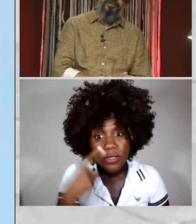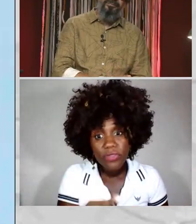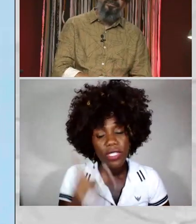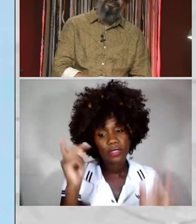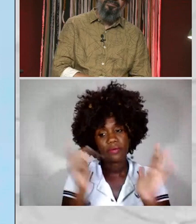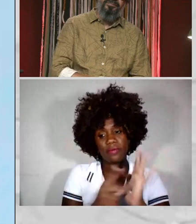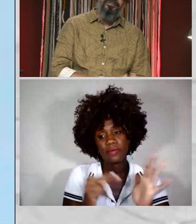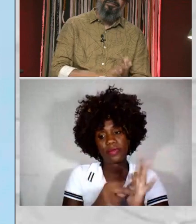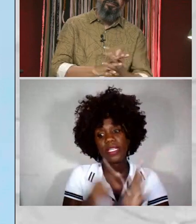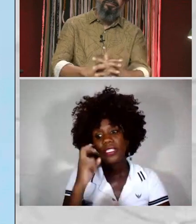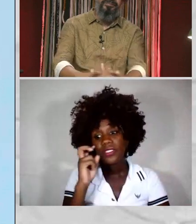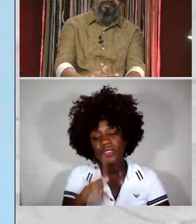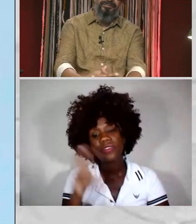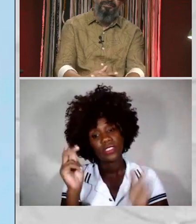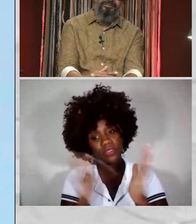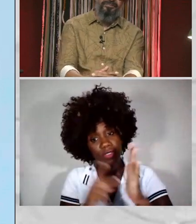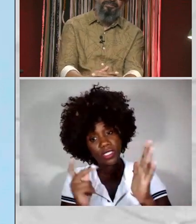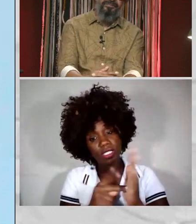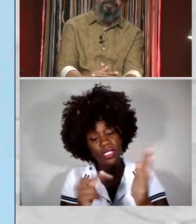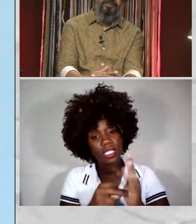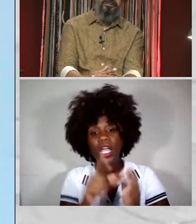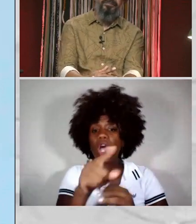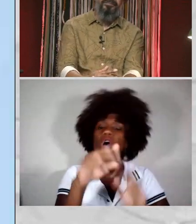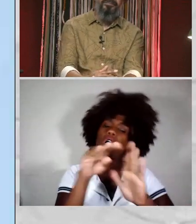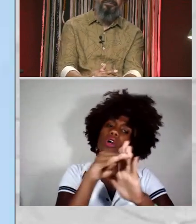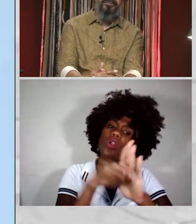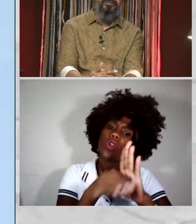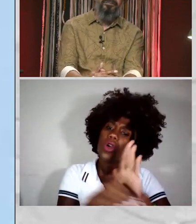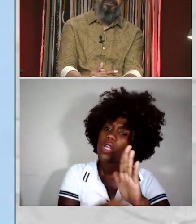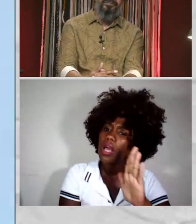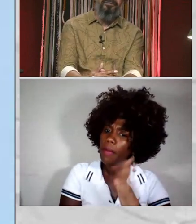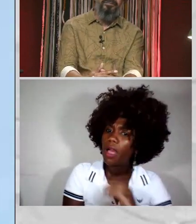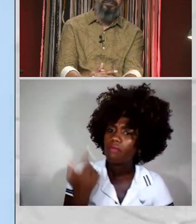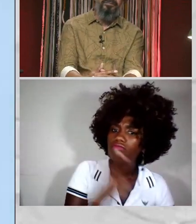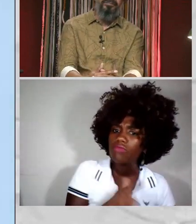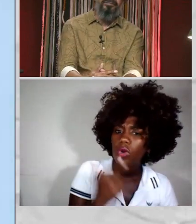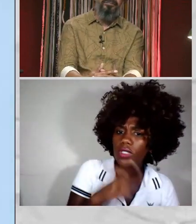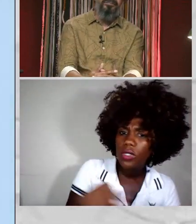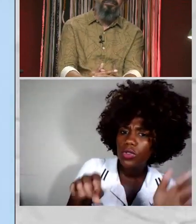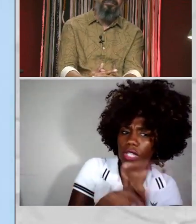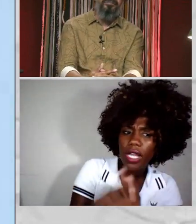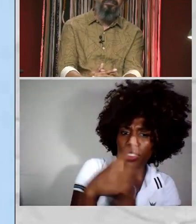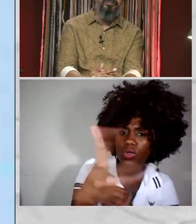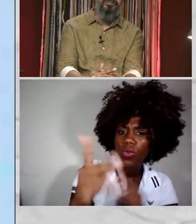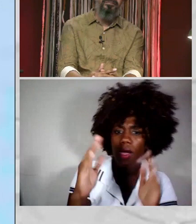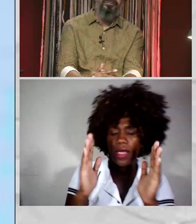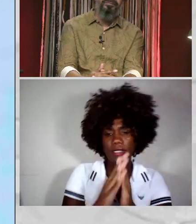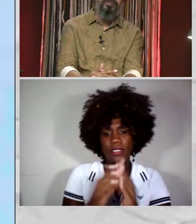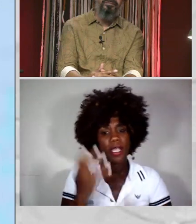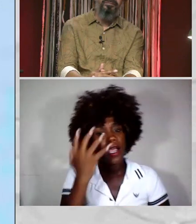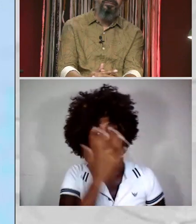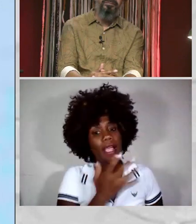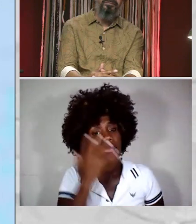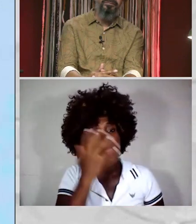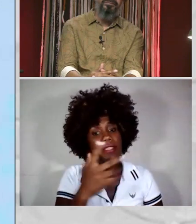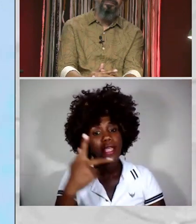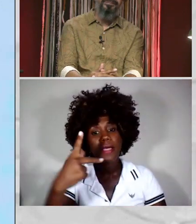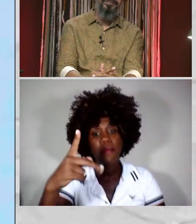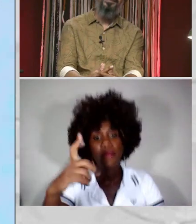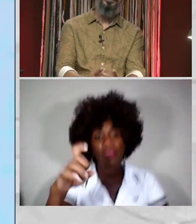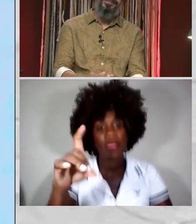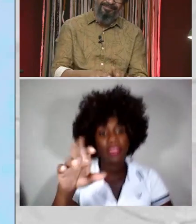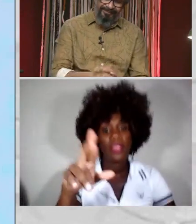porque materializando em forma de fonograma, eu consigo chegar na sua casa, eu consigo cantar para Pedro na hora que ele vai